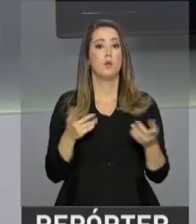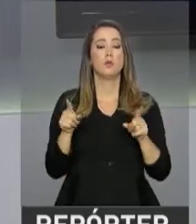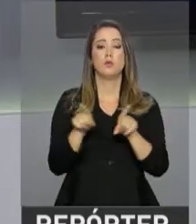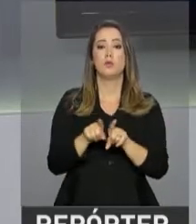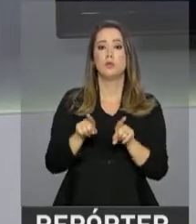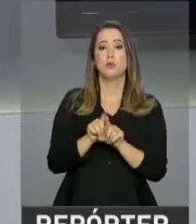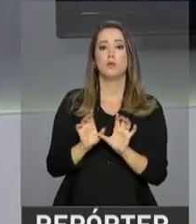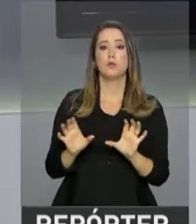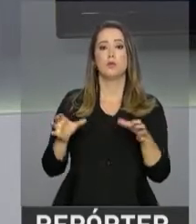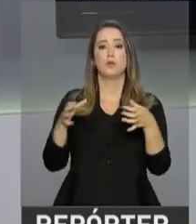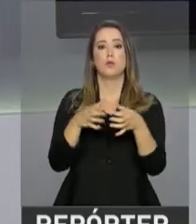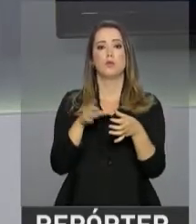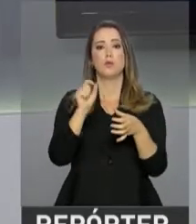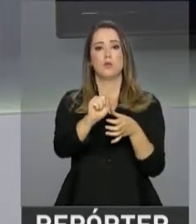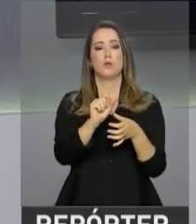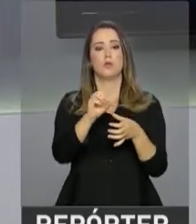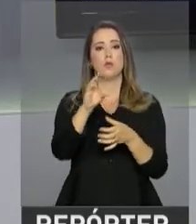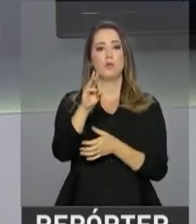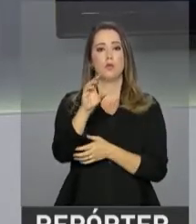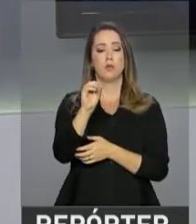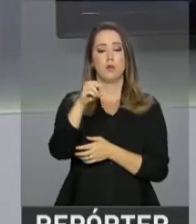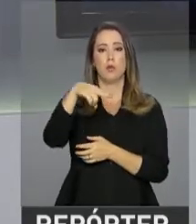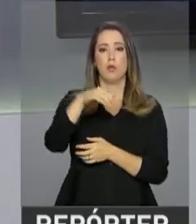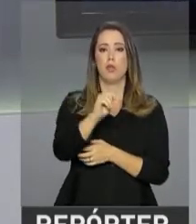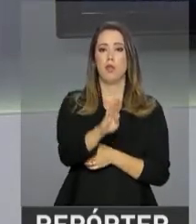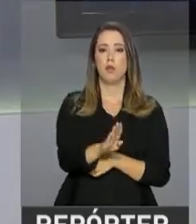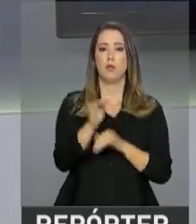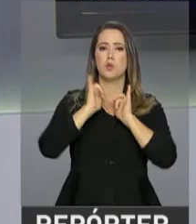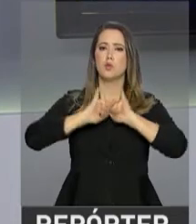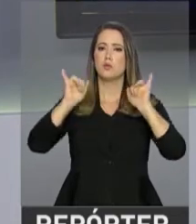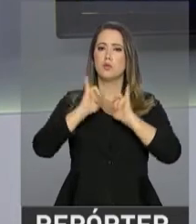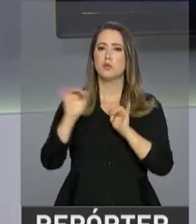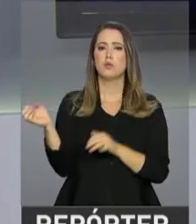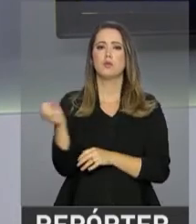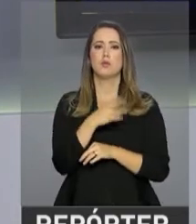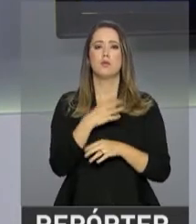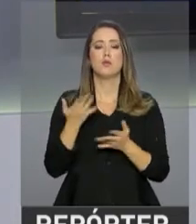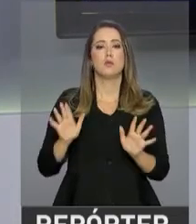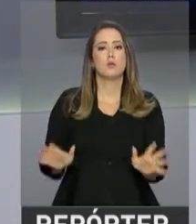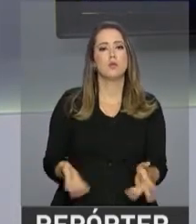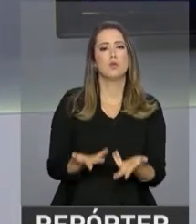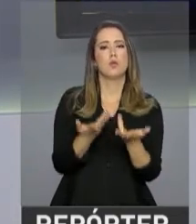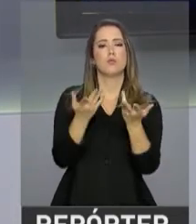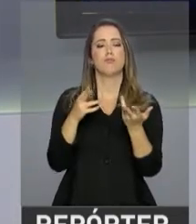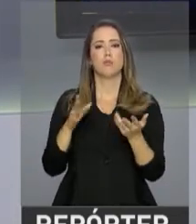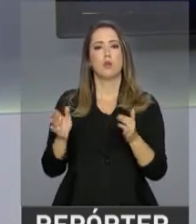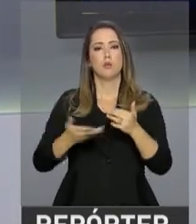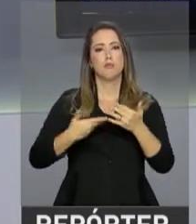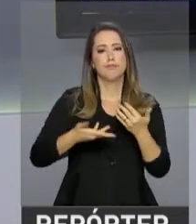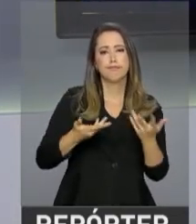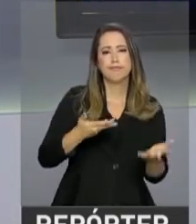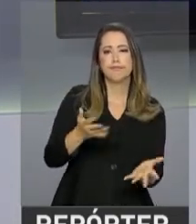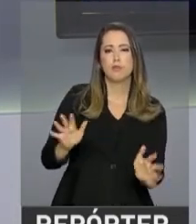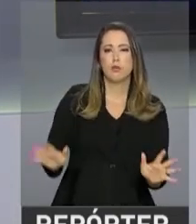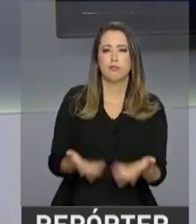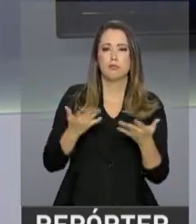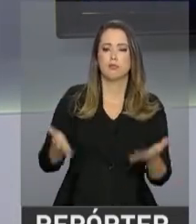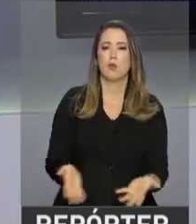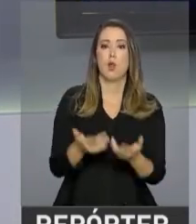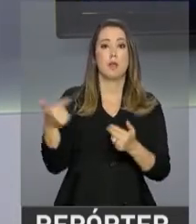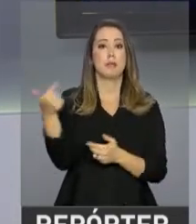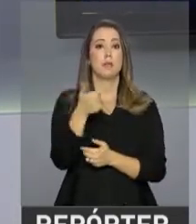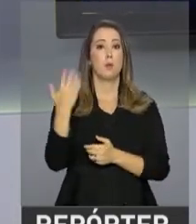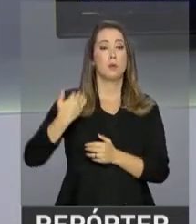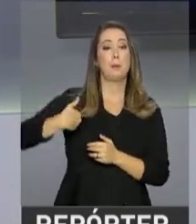também a Companhia Nacional de Abastecimento, Conab, divulgou nova estimativa da colheita de grãos, que deve ser a segunda maior